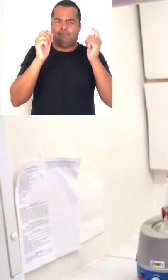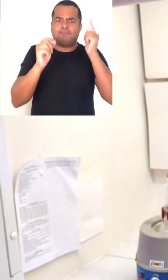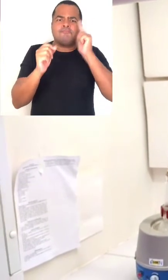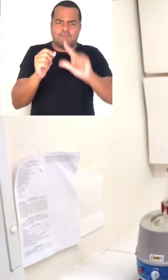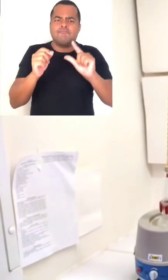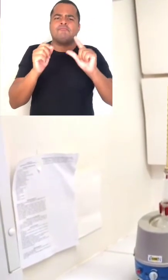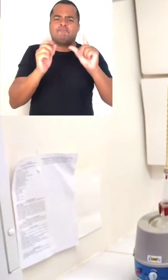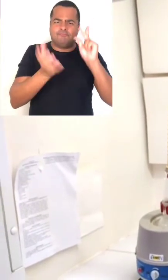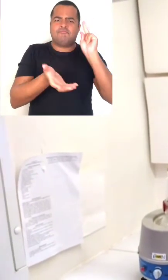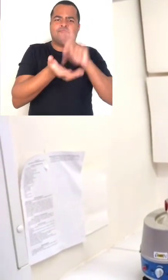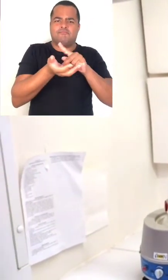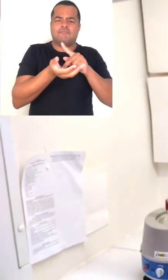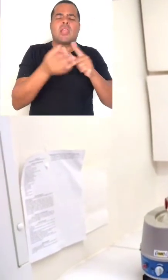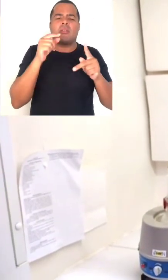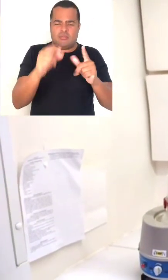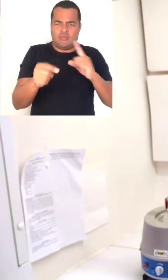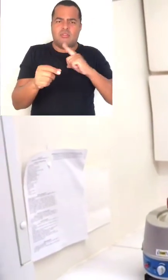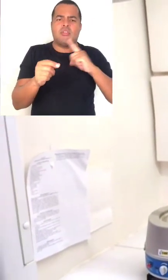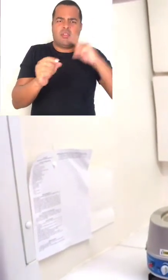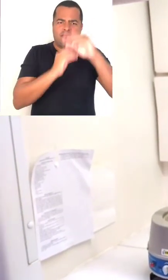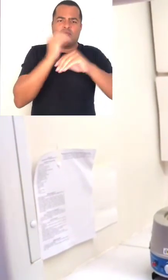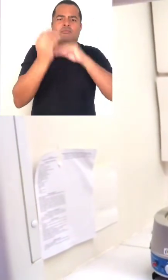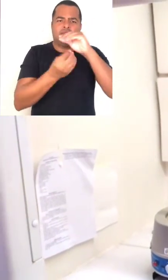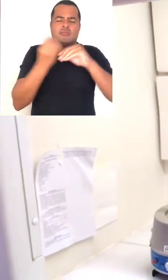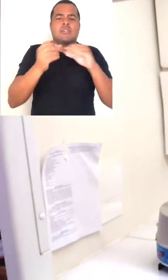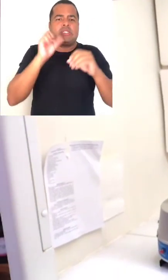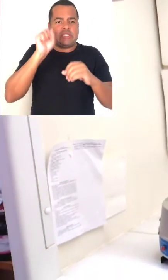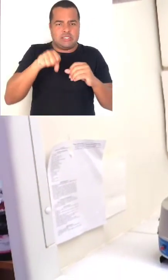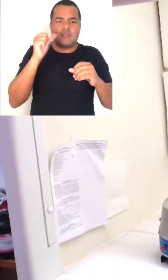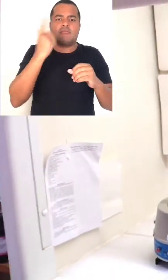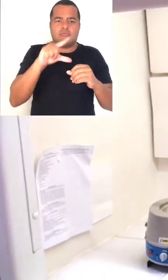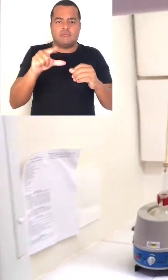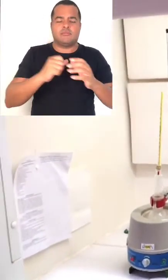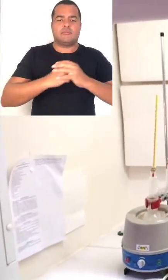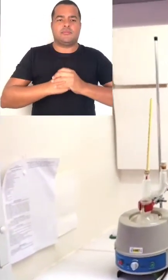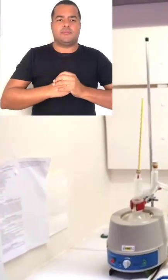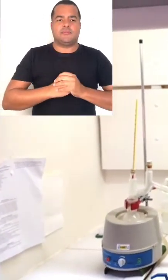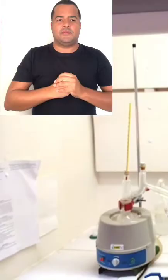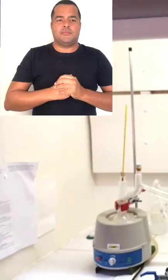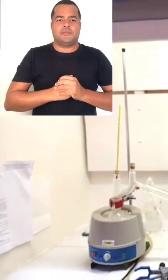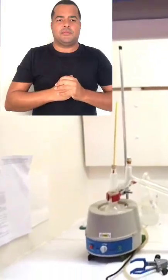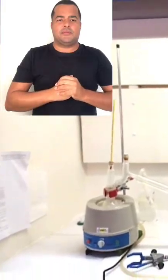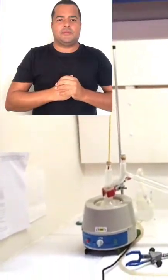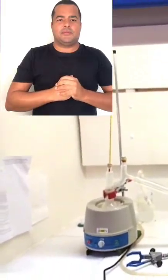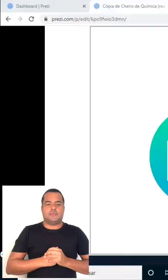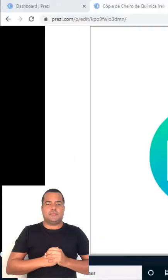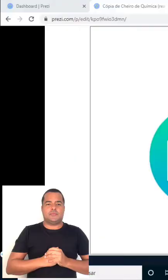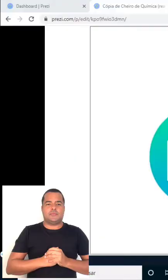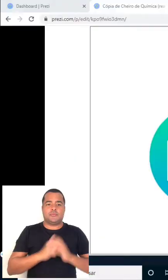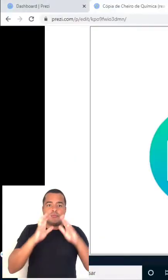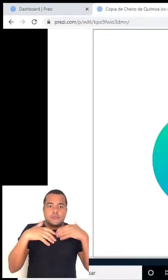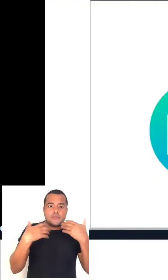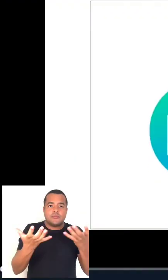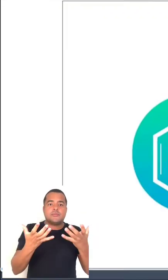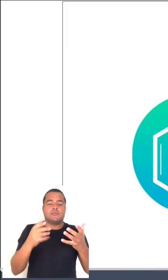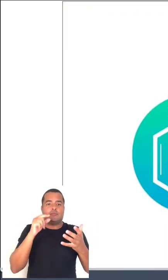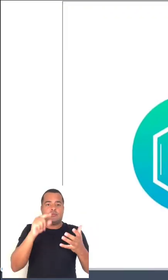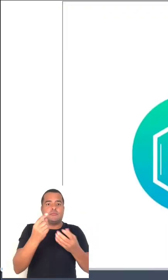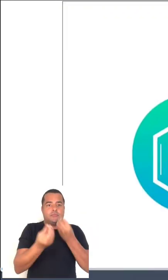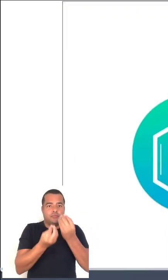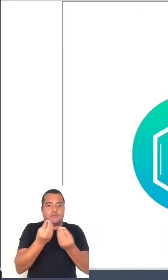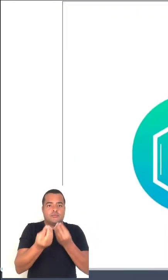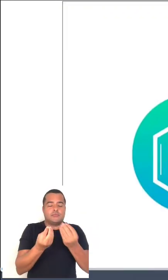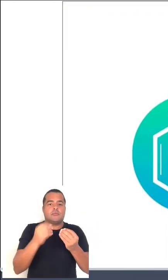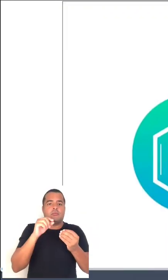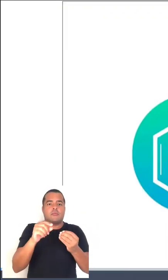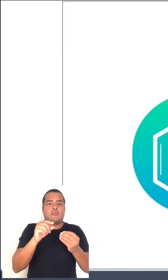insolúvel. E aí, consequentemente, a gente comprova por esse experimento que a reação funcionou.